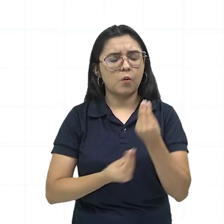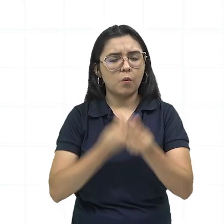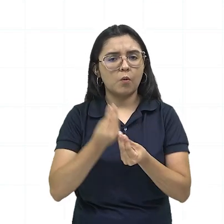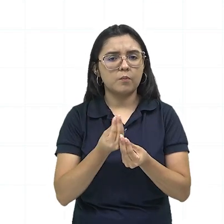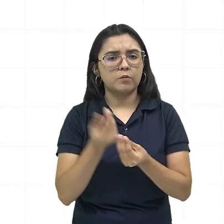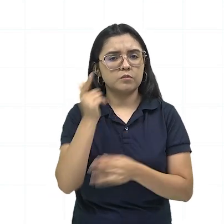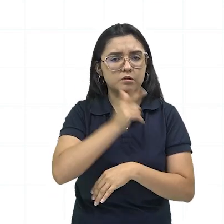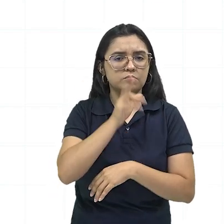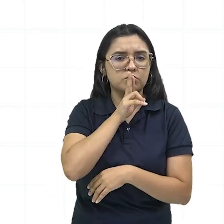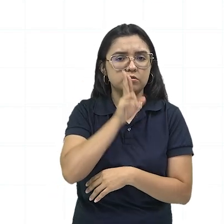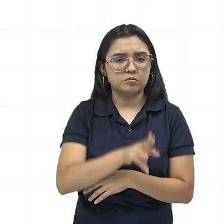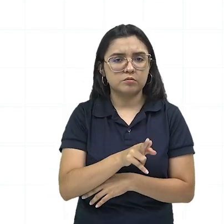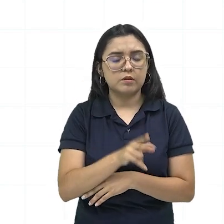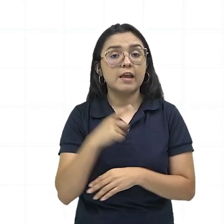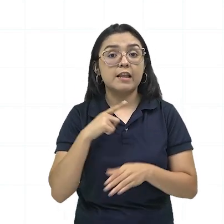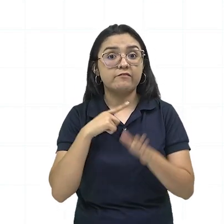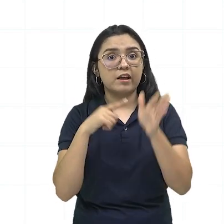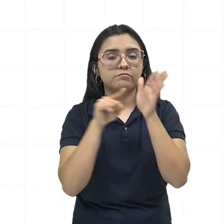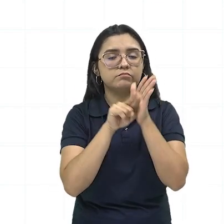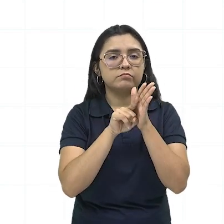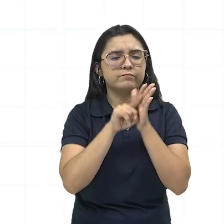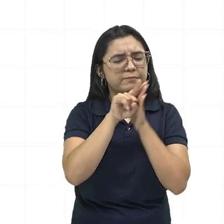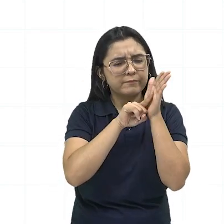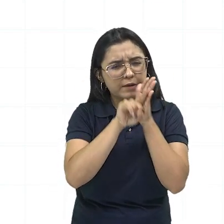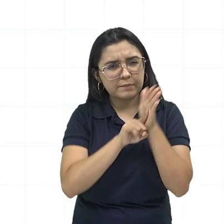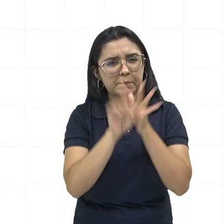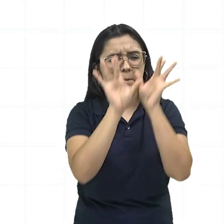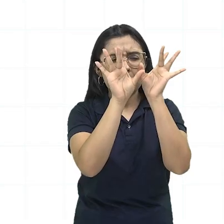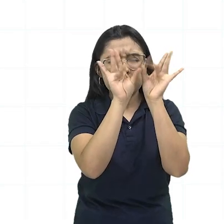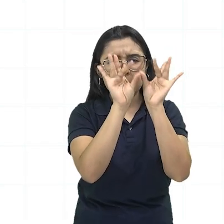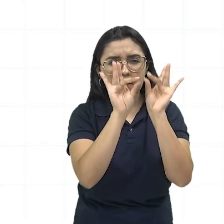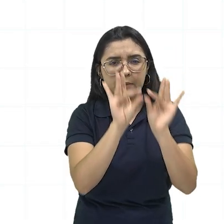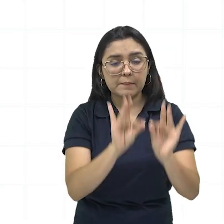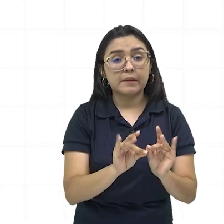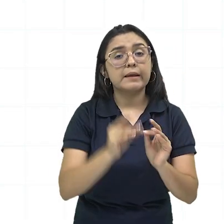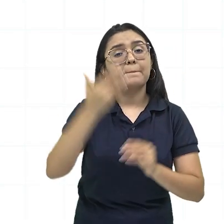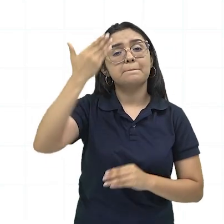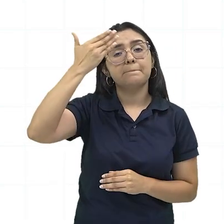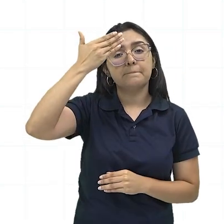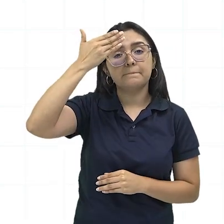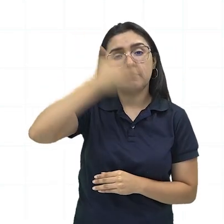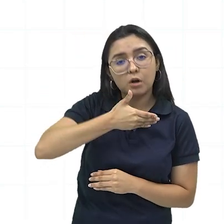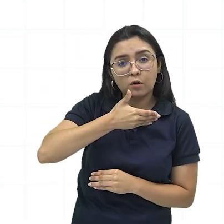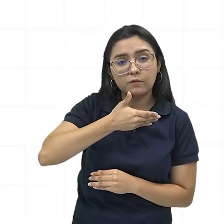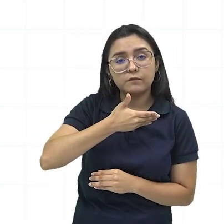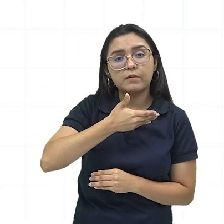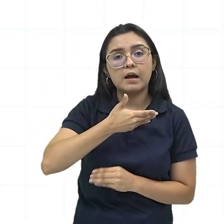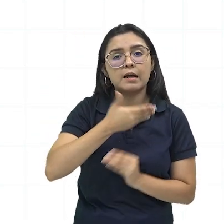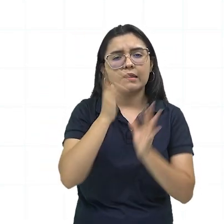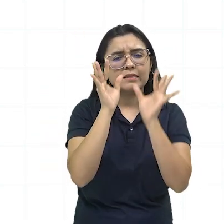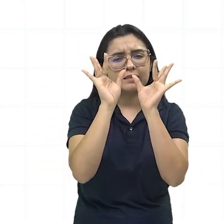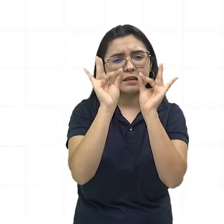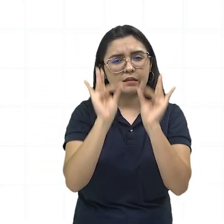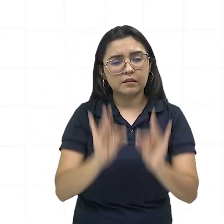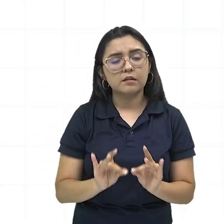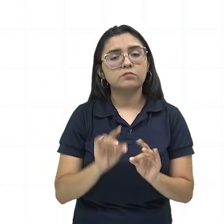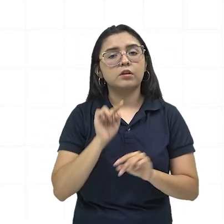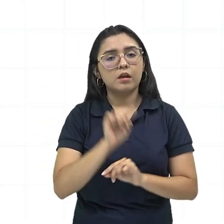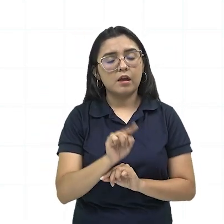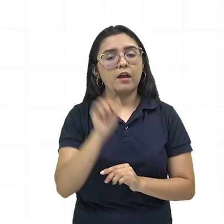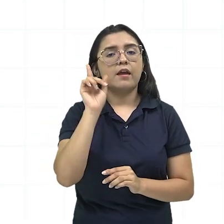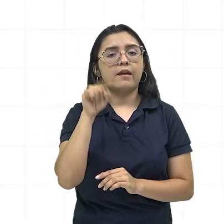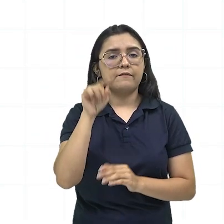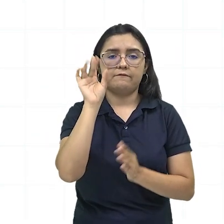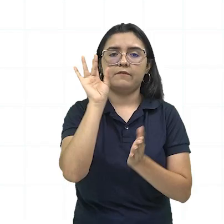esse resultado? Então, ele vai investigar, ele quer comprovar por A mais B que aquilo